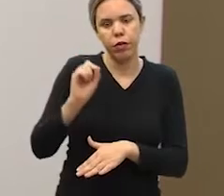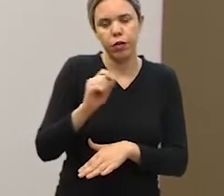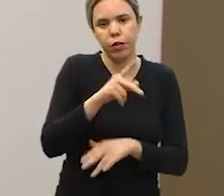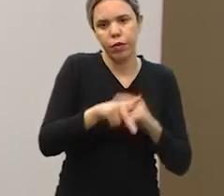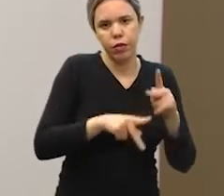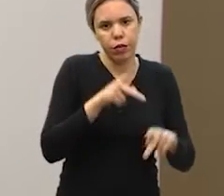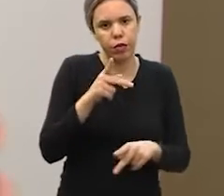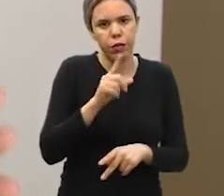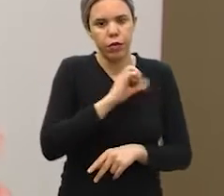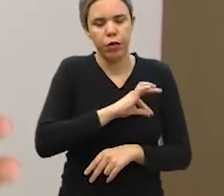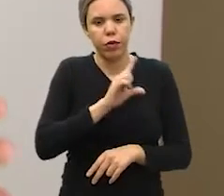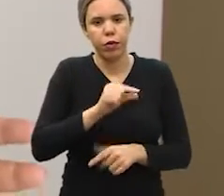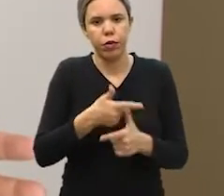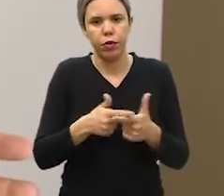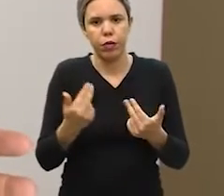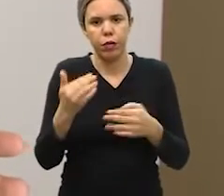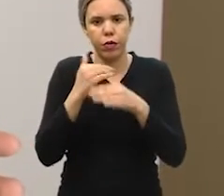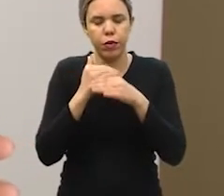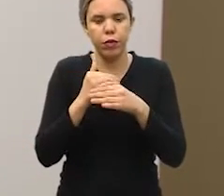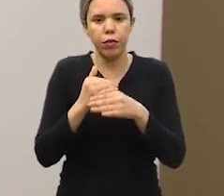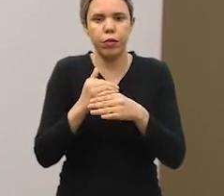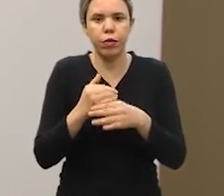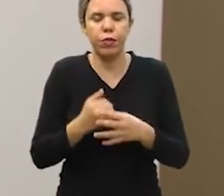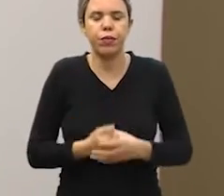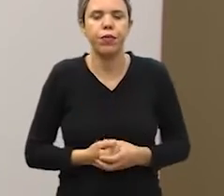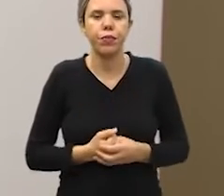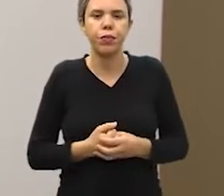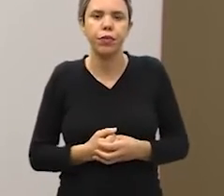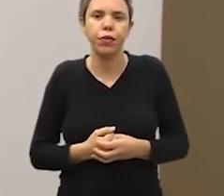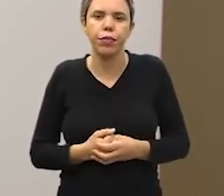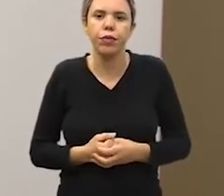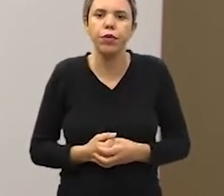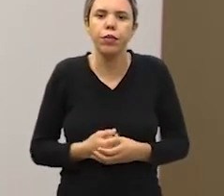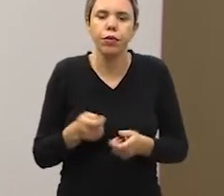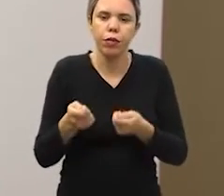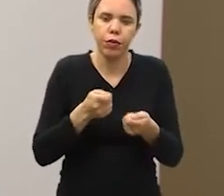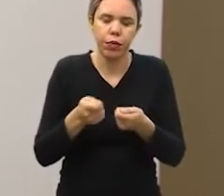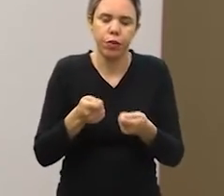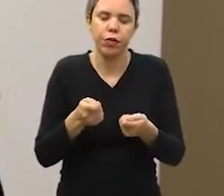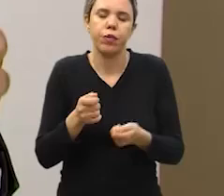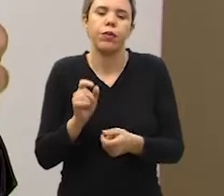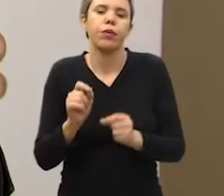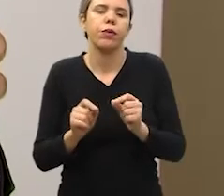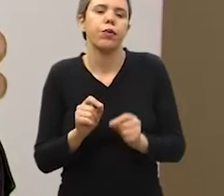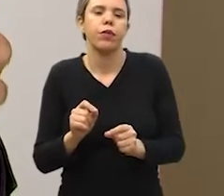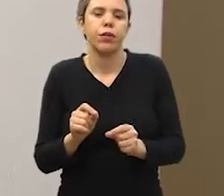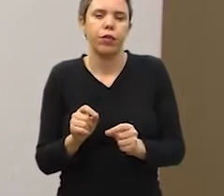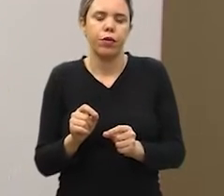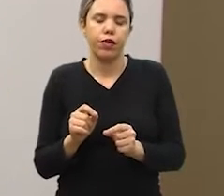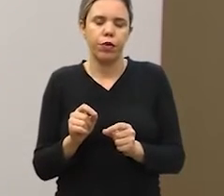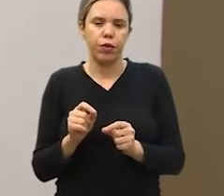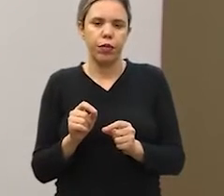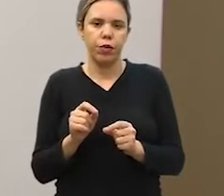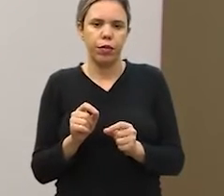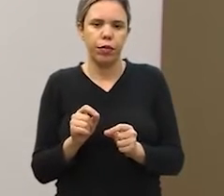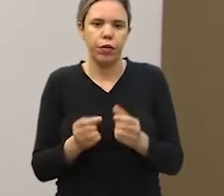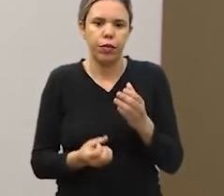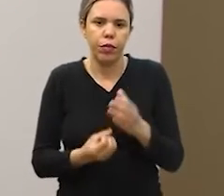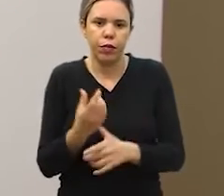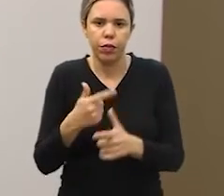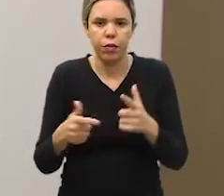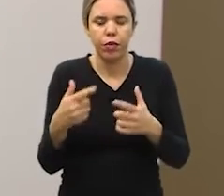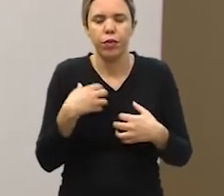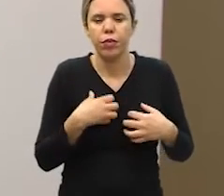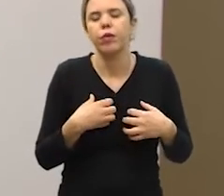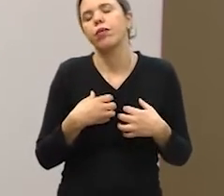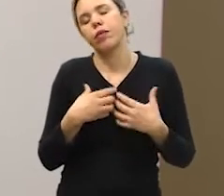que quando dividir igualmente. Então, isso acaba ponderando um pouco e acaba criando até um